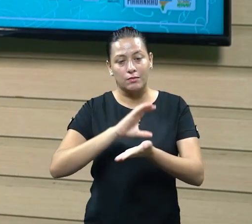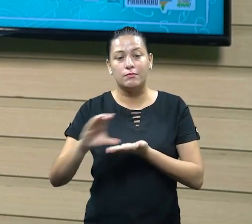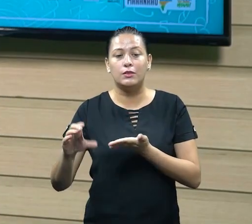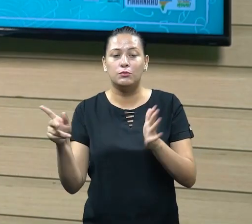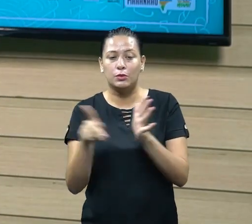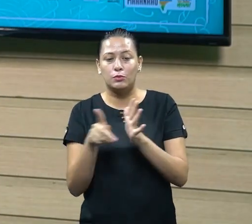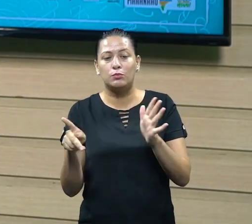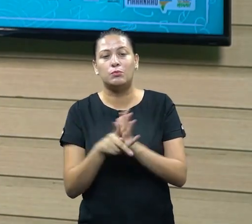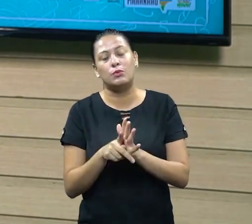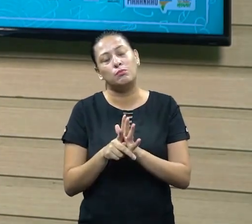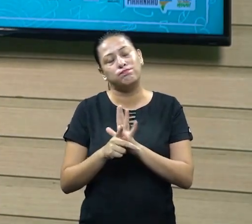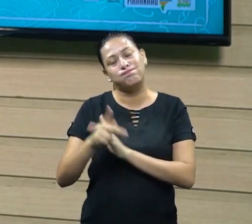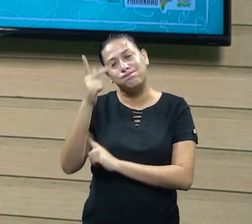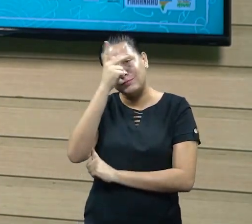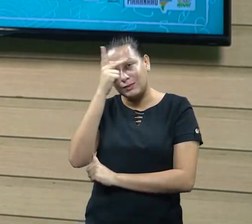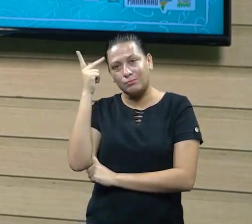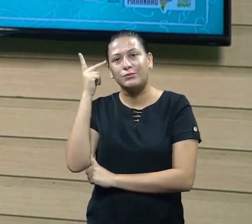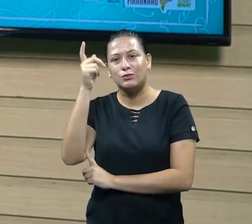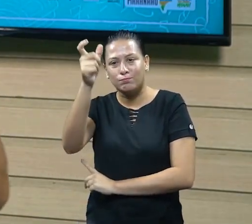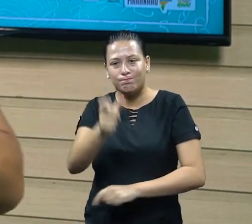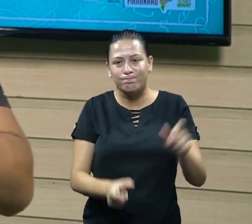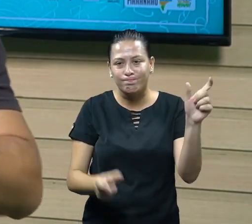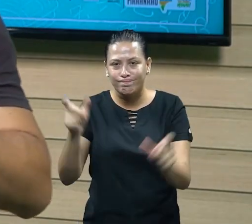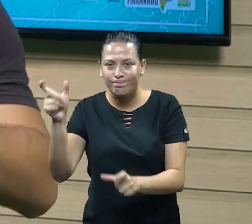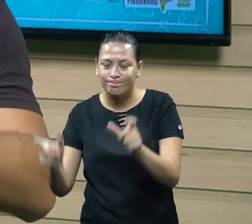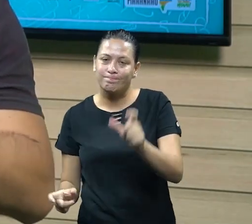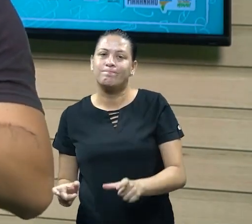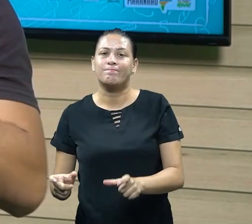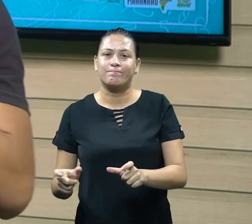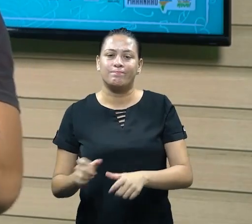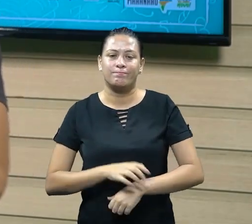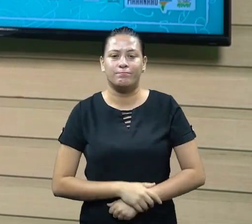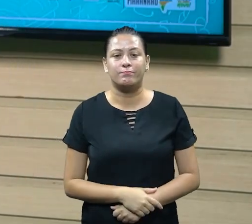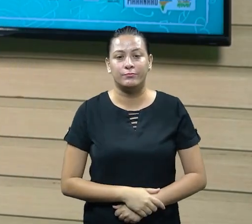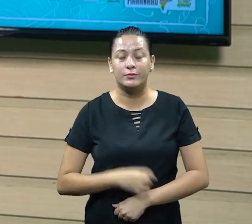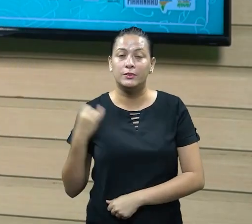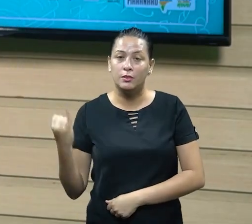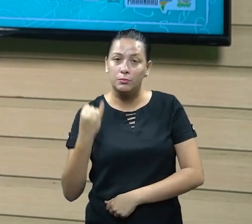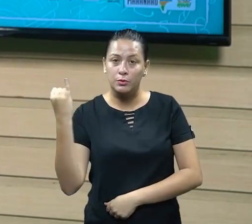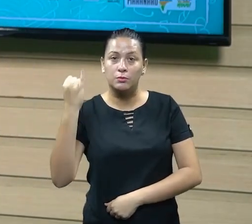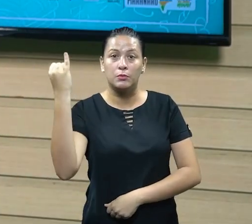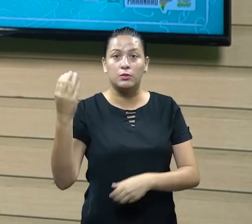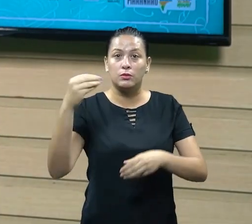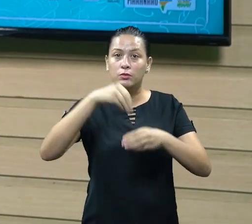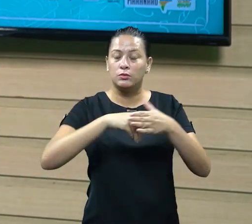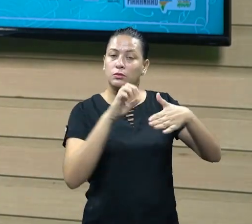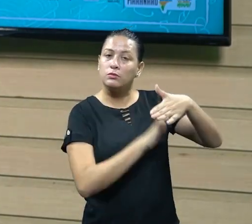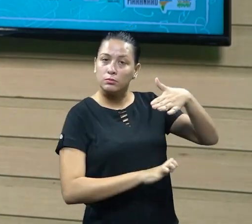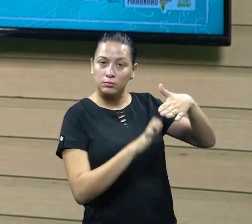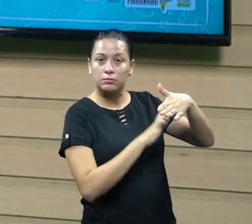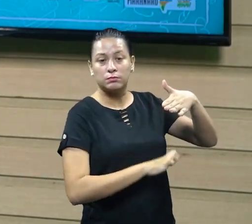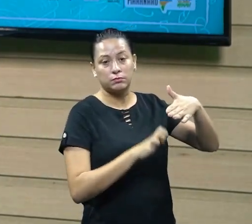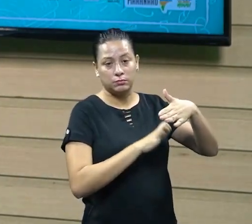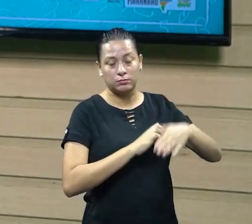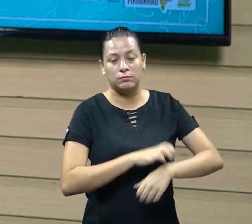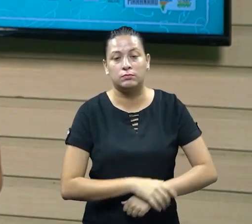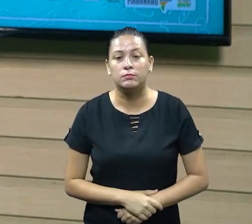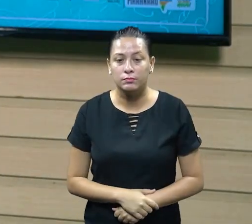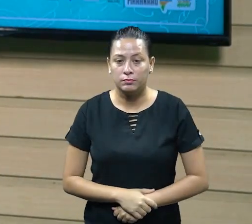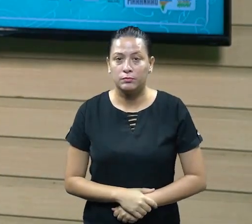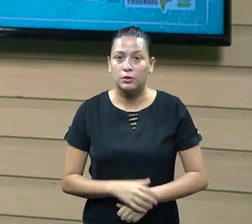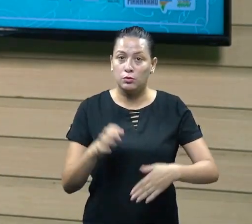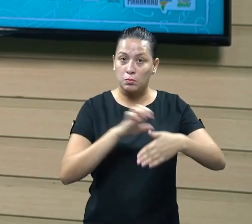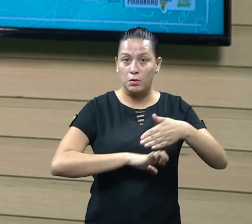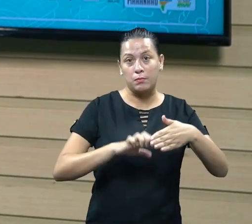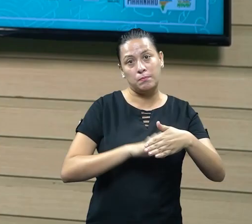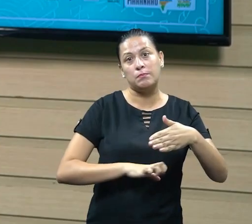no capital humano, sem dúvida, vai fazer toda a diferença para qualquer organização, seja de pequeno, médio ou grande porte. Então a